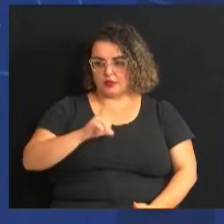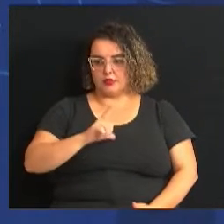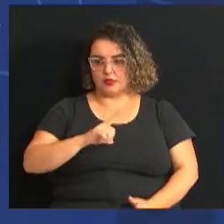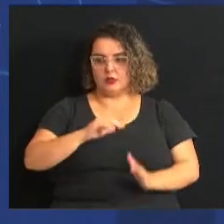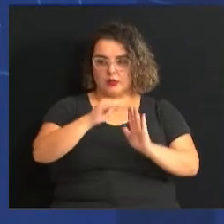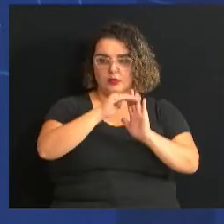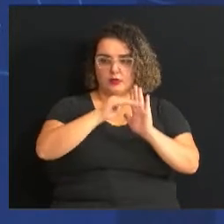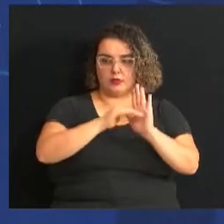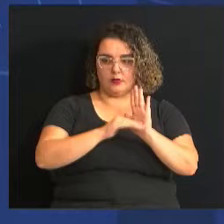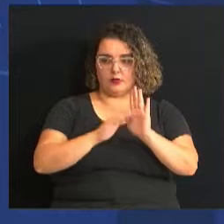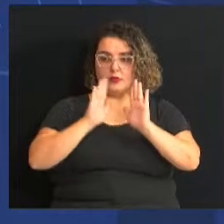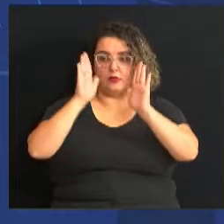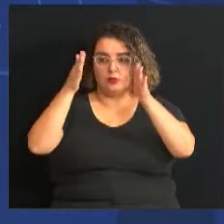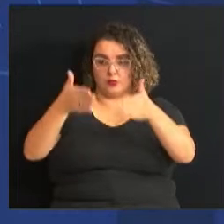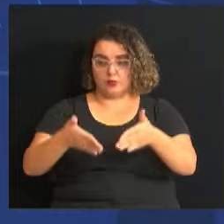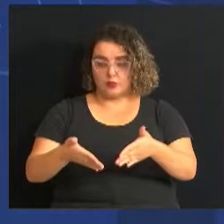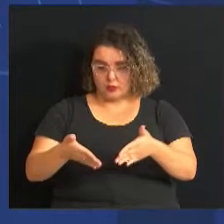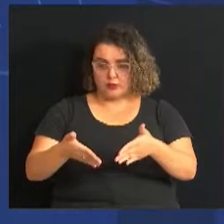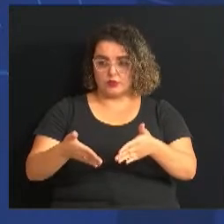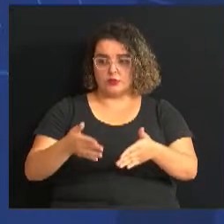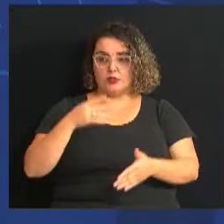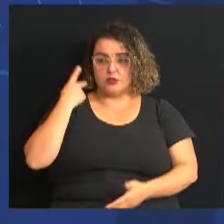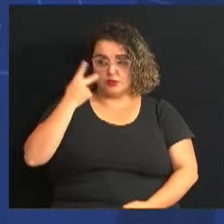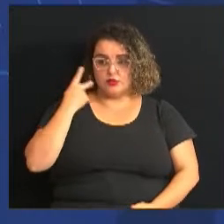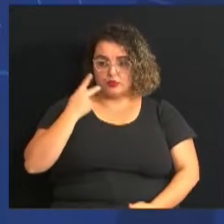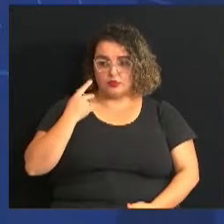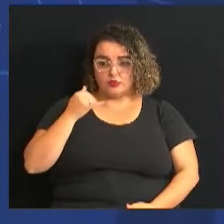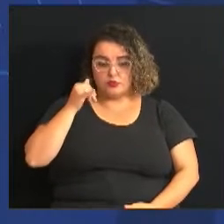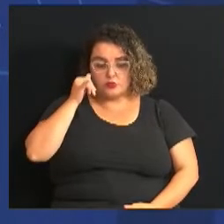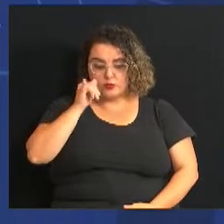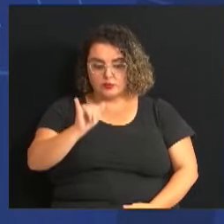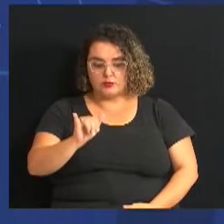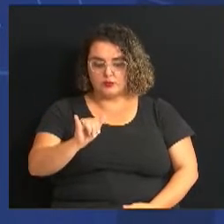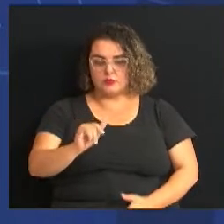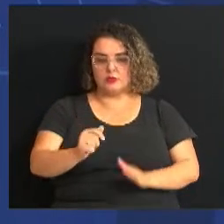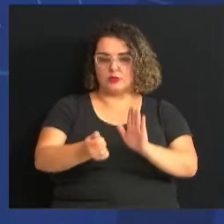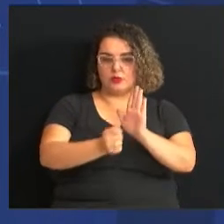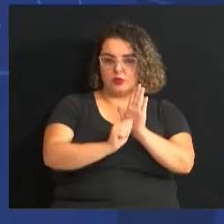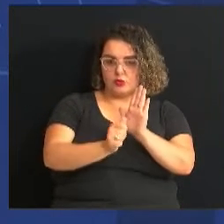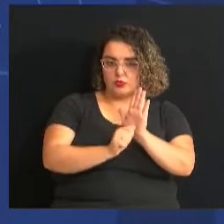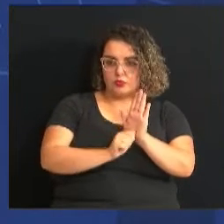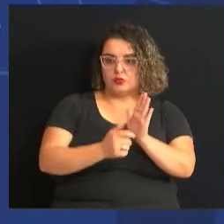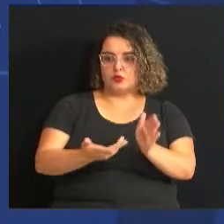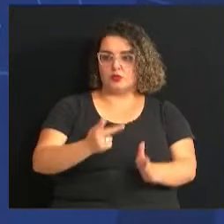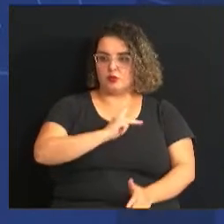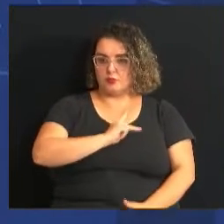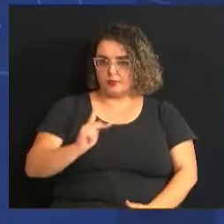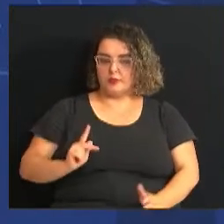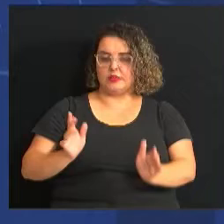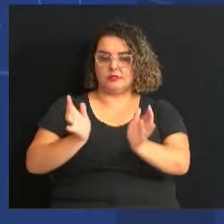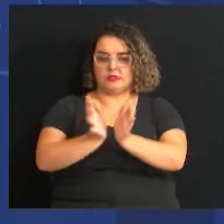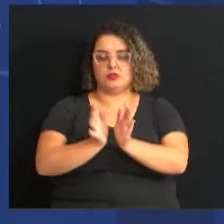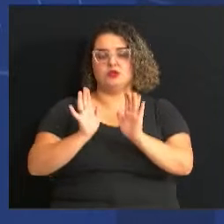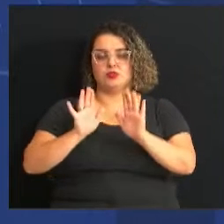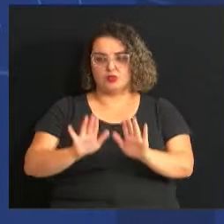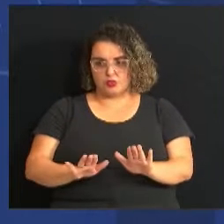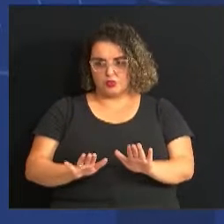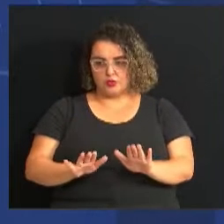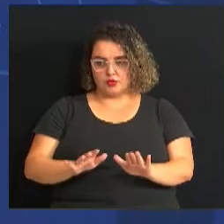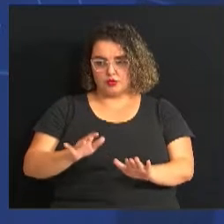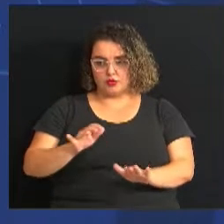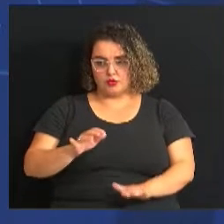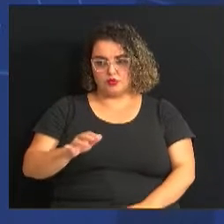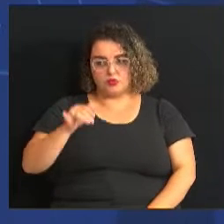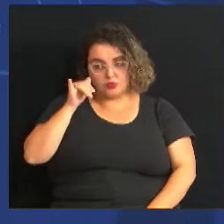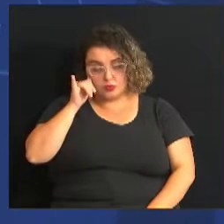muito focadas na questão das políticas de prevenção às drogas, e pelo fato de ser presidente da Comissão de Prevenção às Drogas,